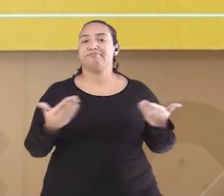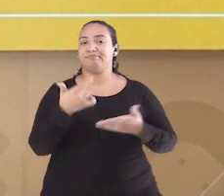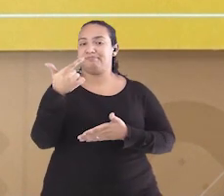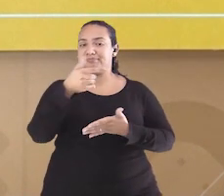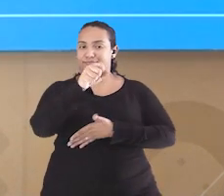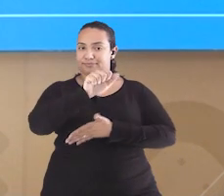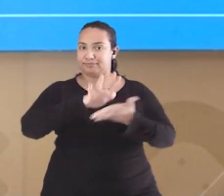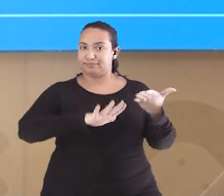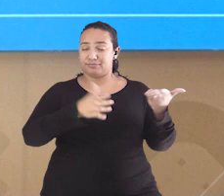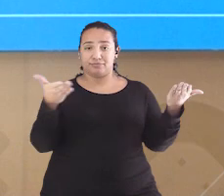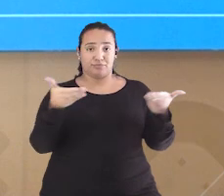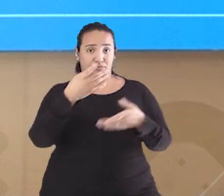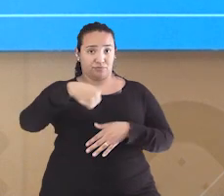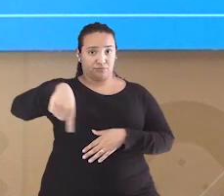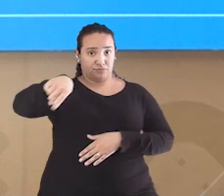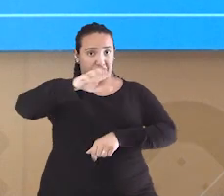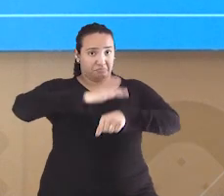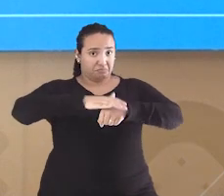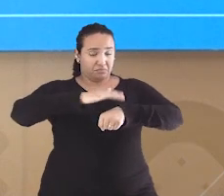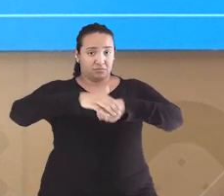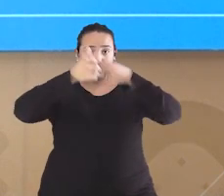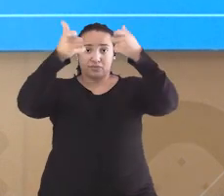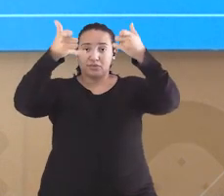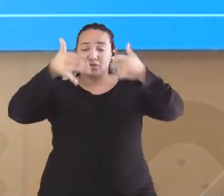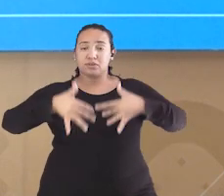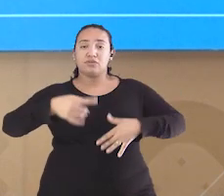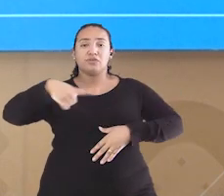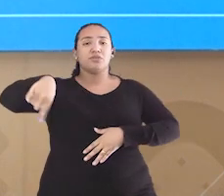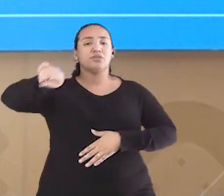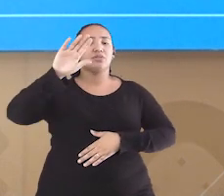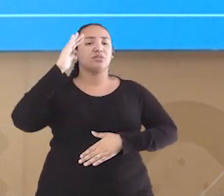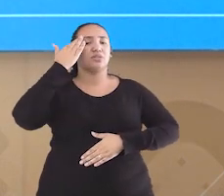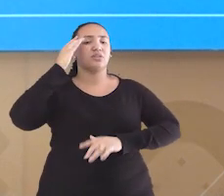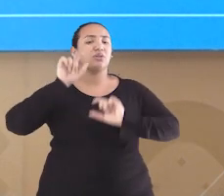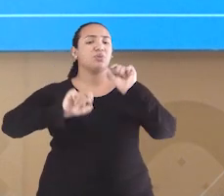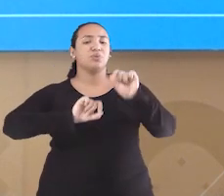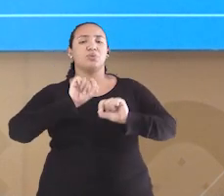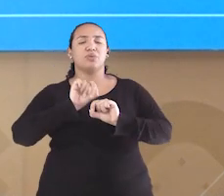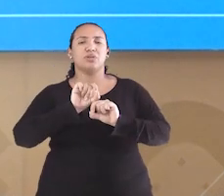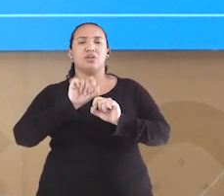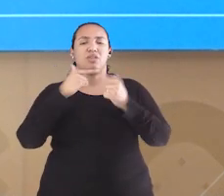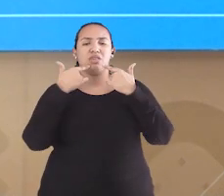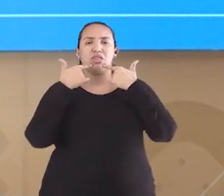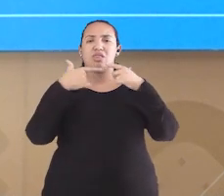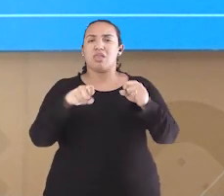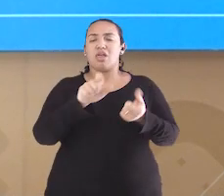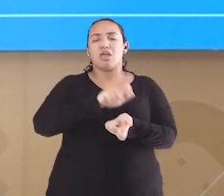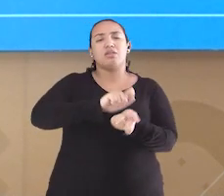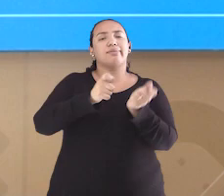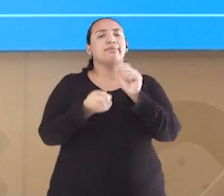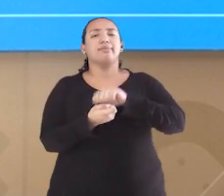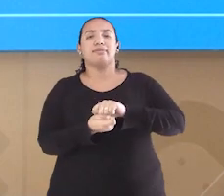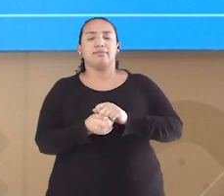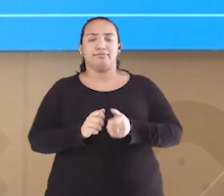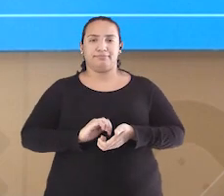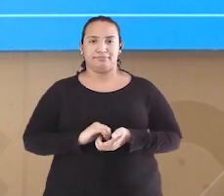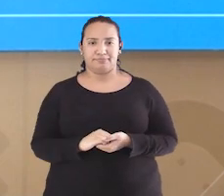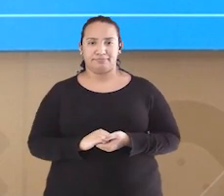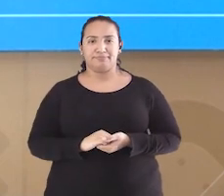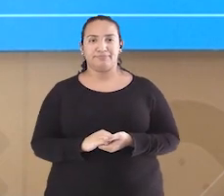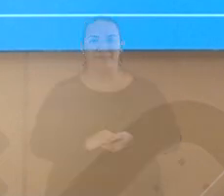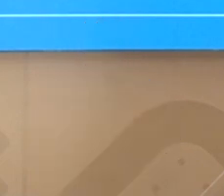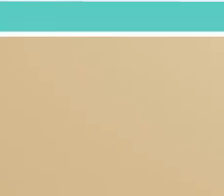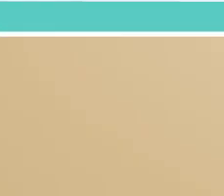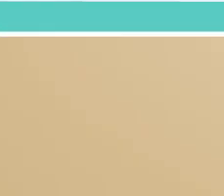Agora, questão número 2. Expliquem, com suas palavras, o que vocês entenderam sobre adequação